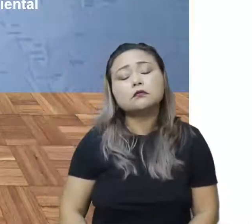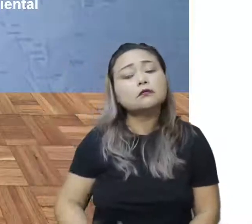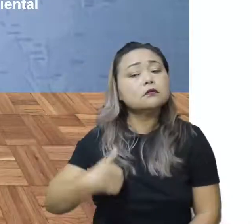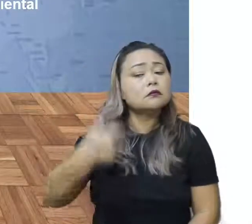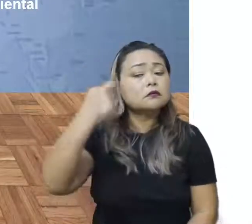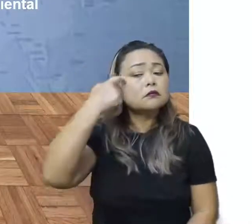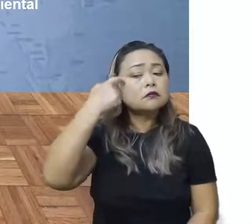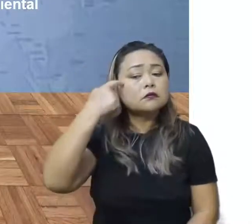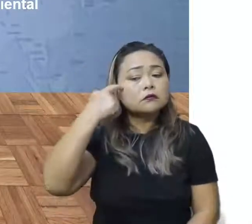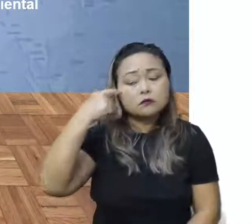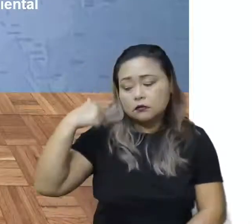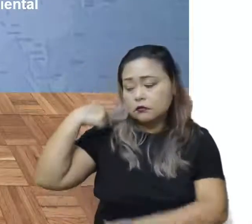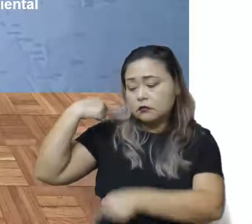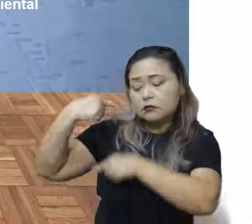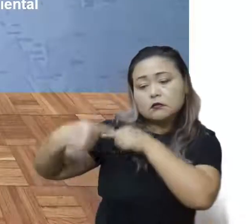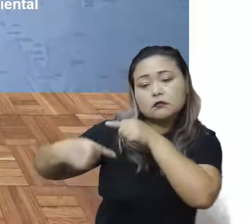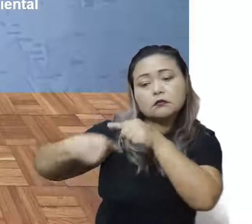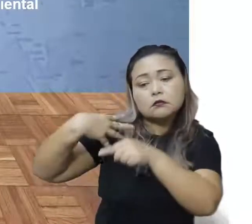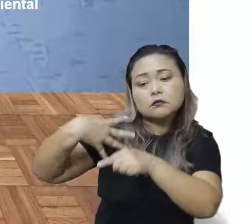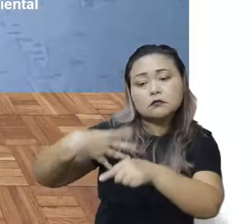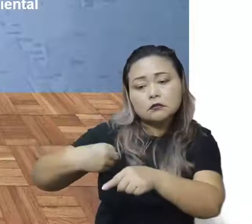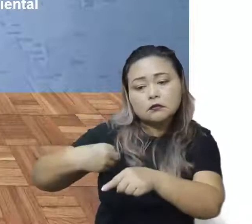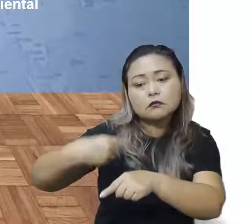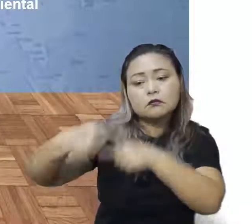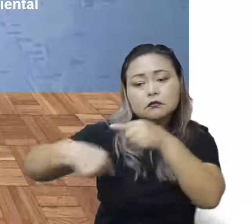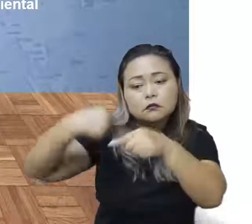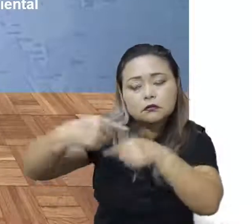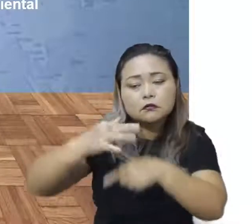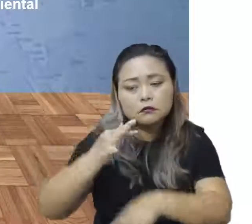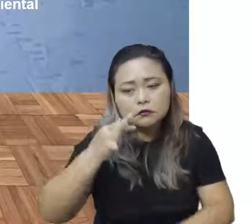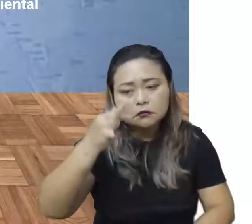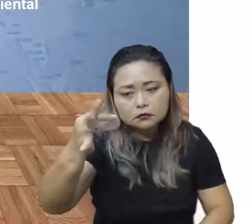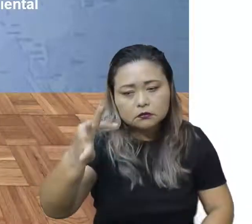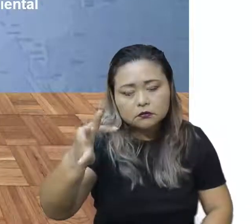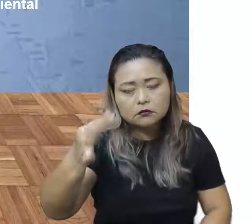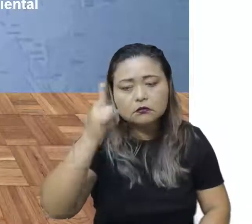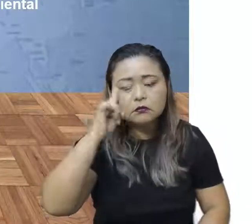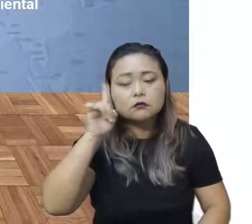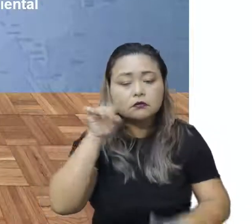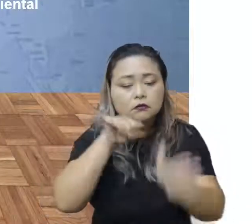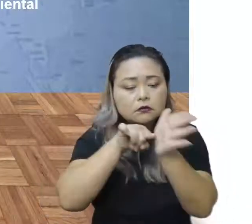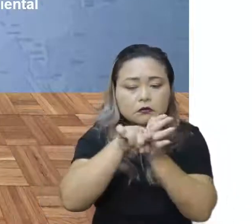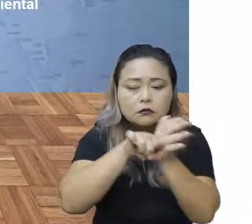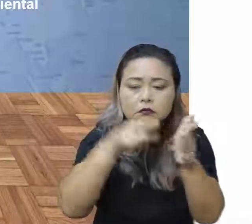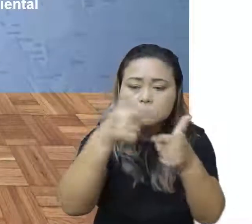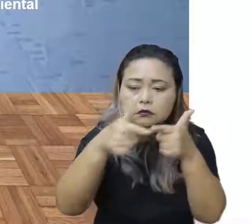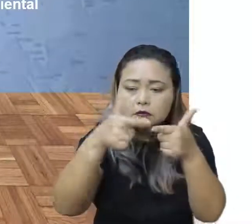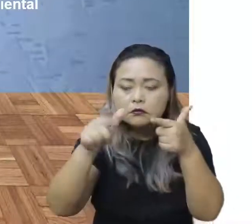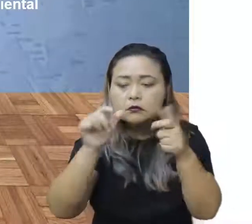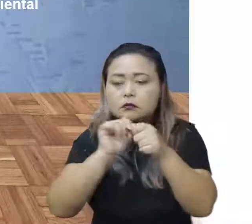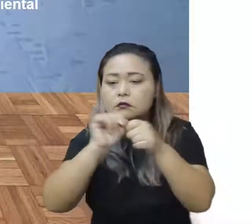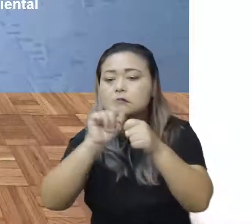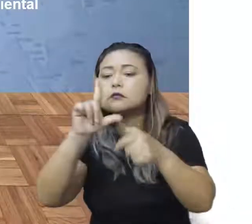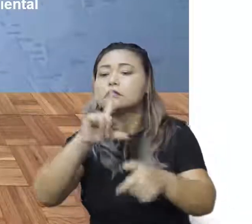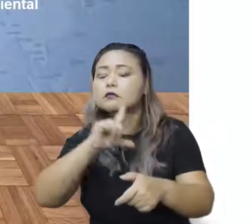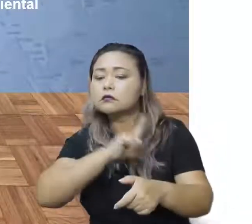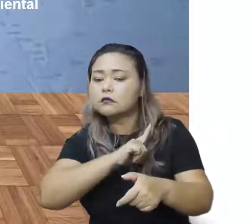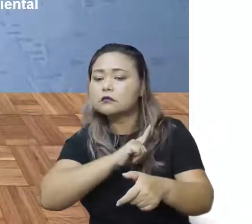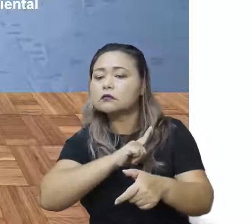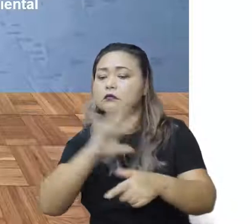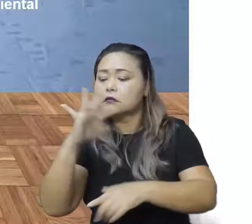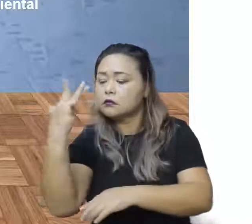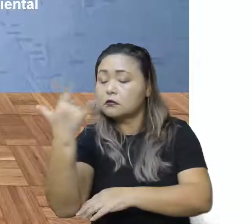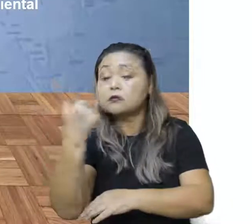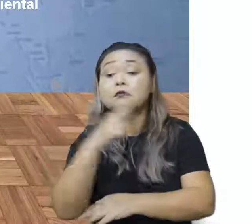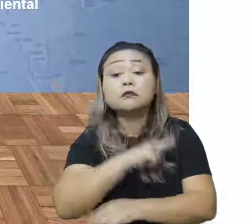pensando nas futuras gerações. Pesquise sobre os impactos ambientais que tem no